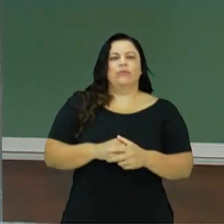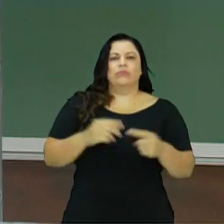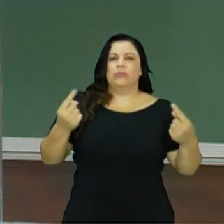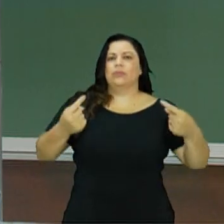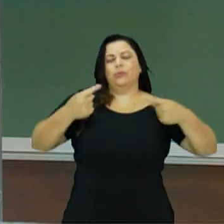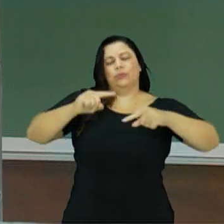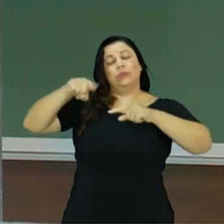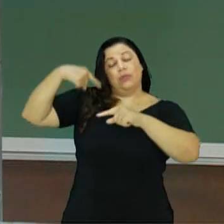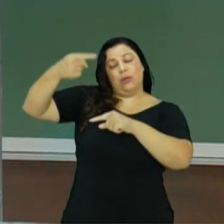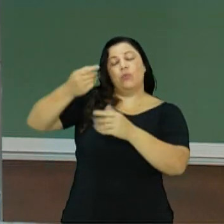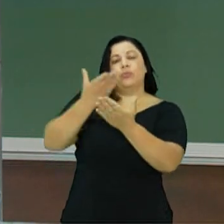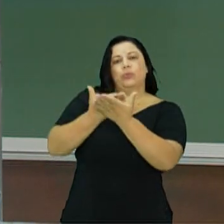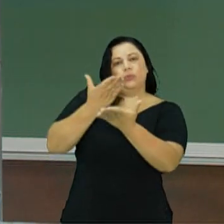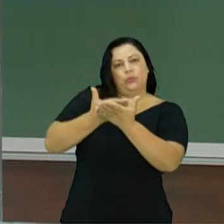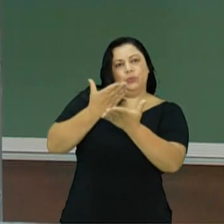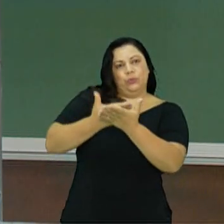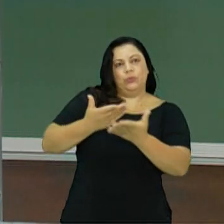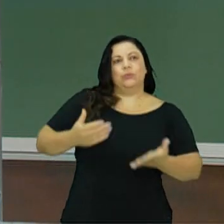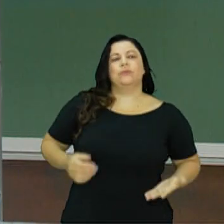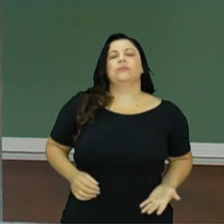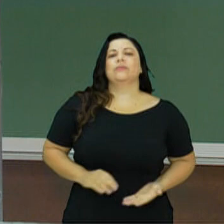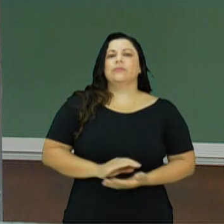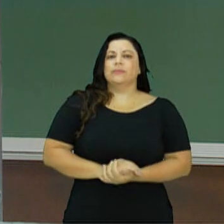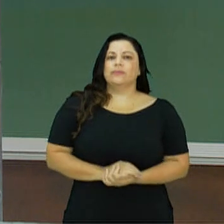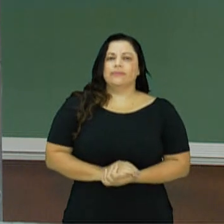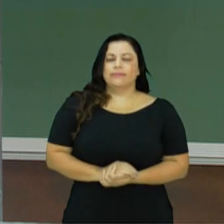vai ver também a situação um pouquinho mais para frente ali.